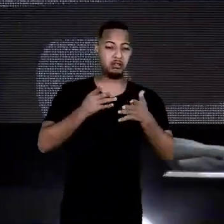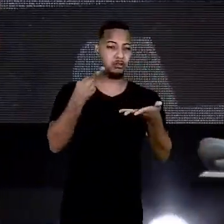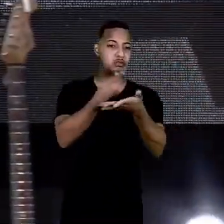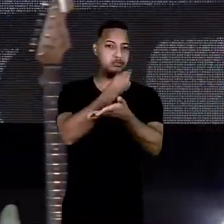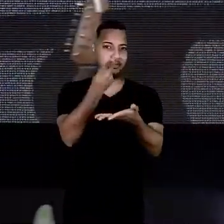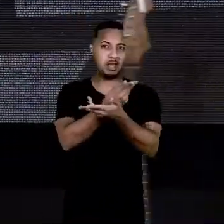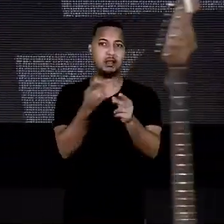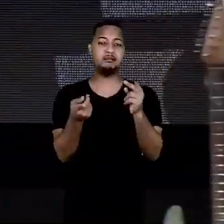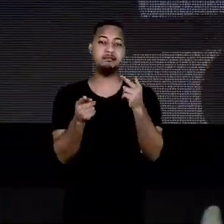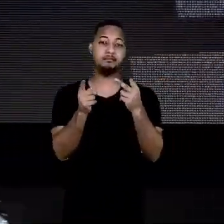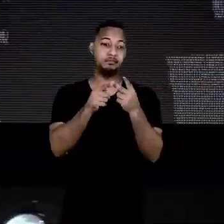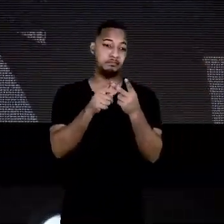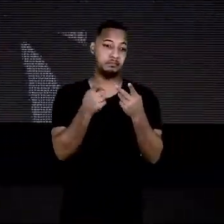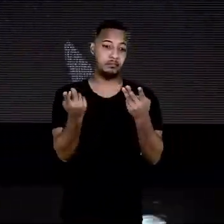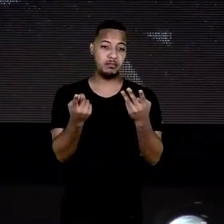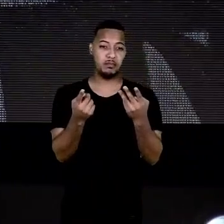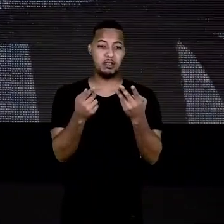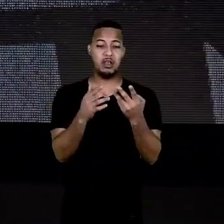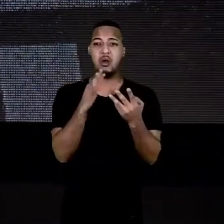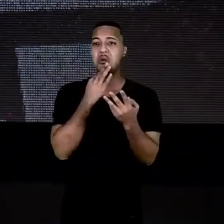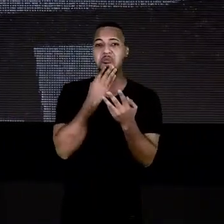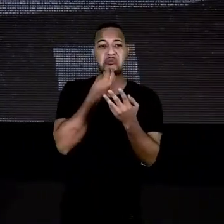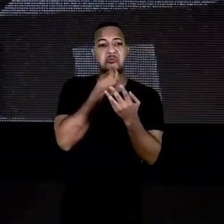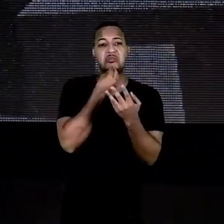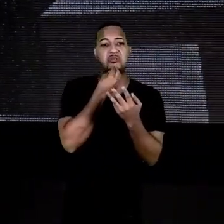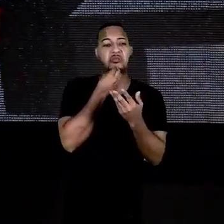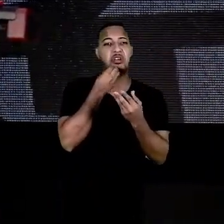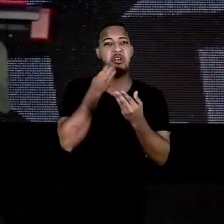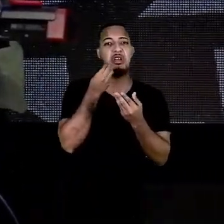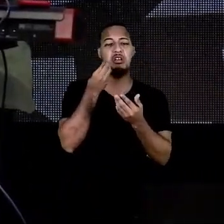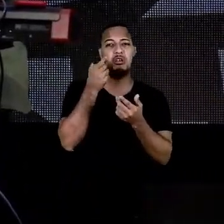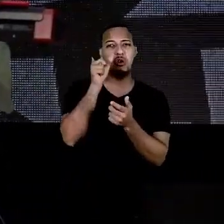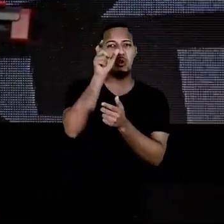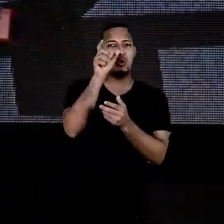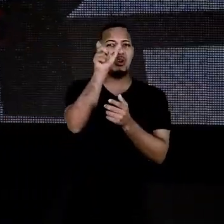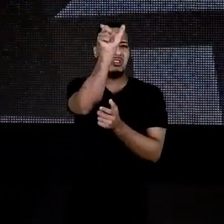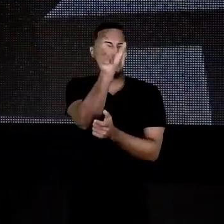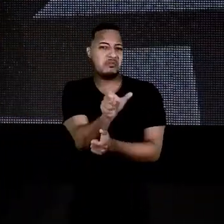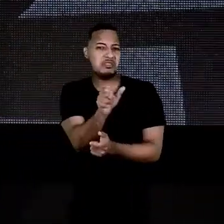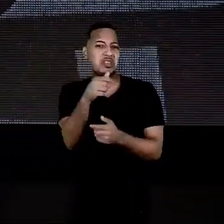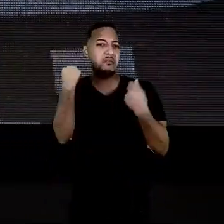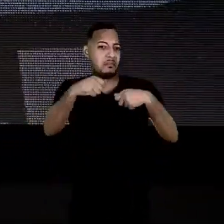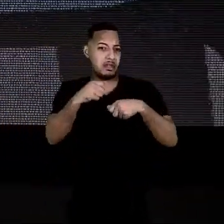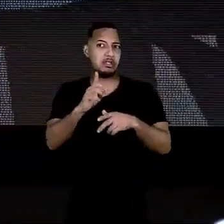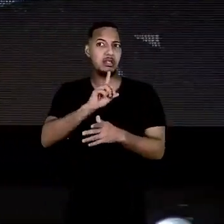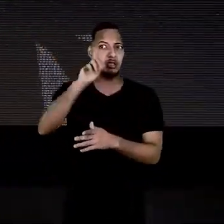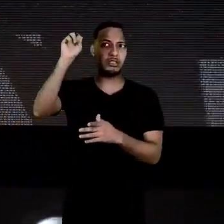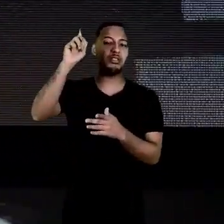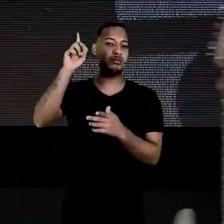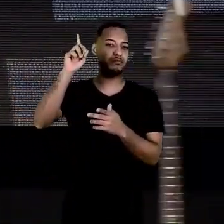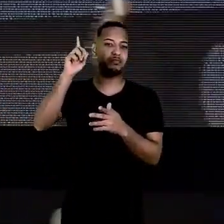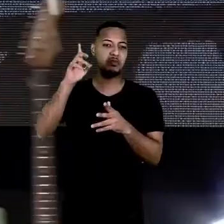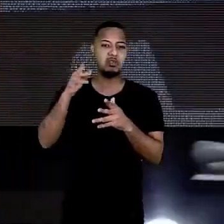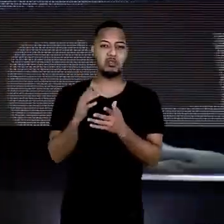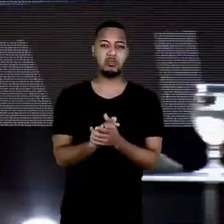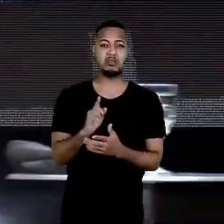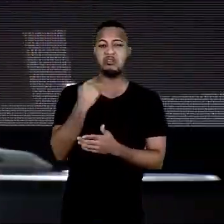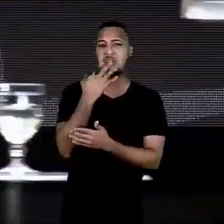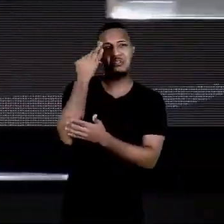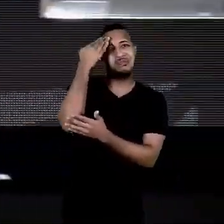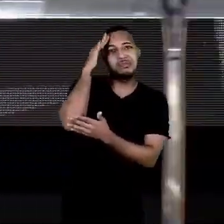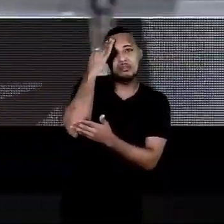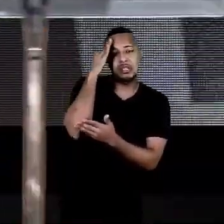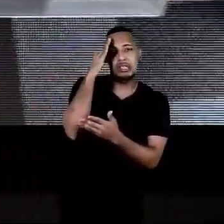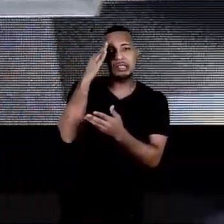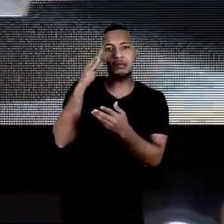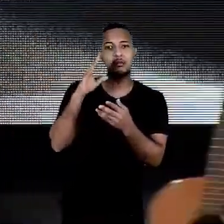está reconhecendo o quanto você precisa de Deus. Quando nós não reconhecemos o poder de Deus, quando nós não